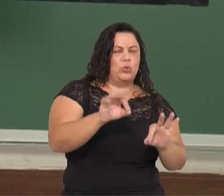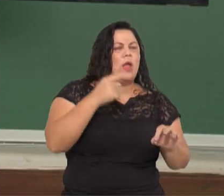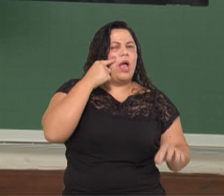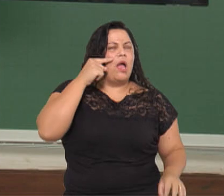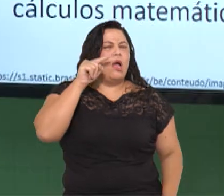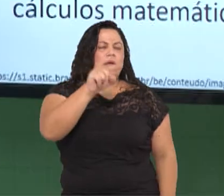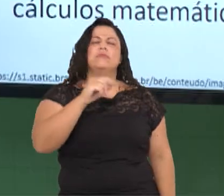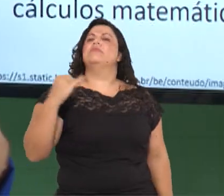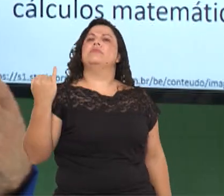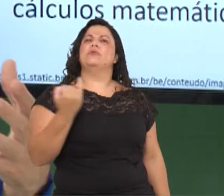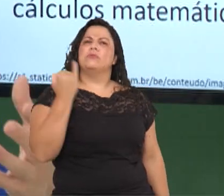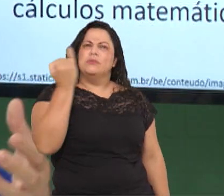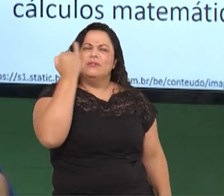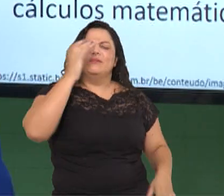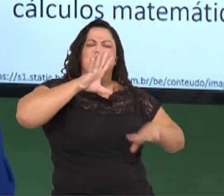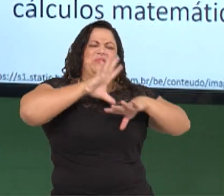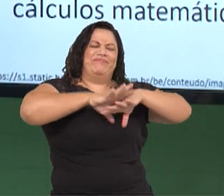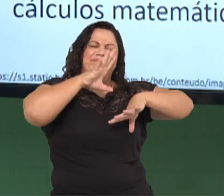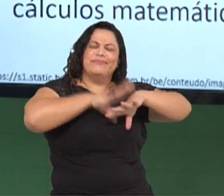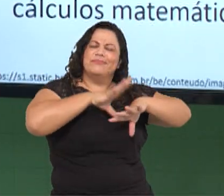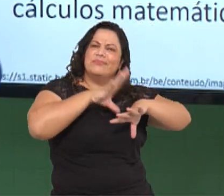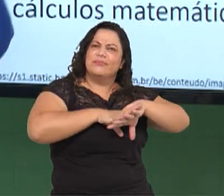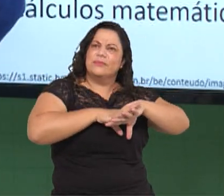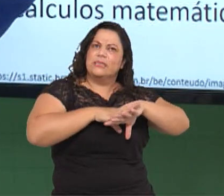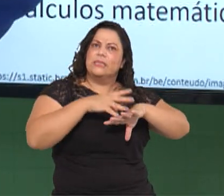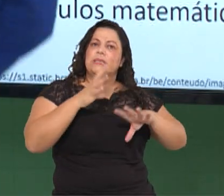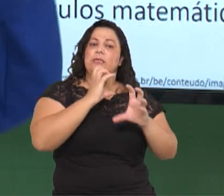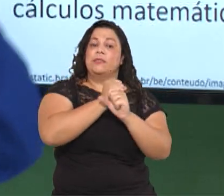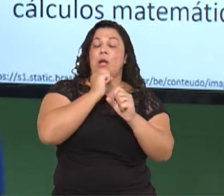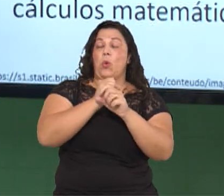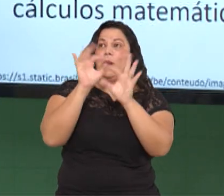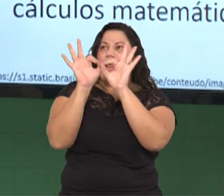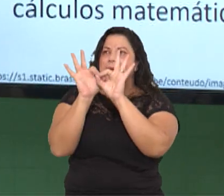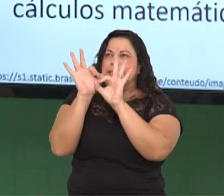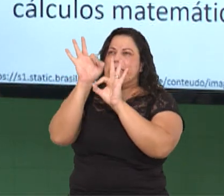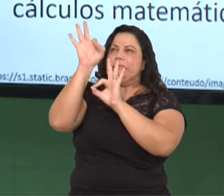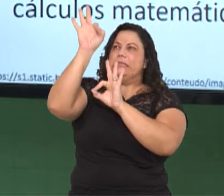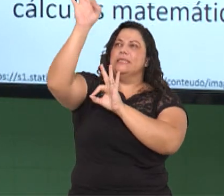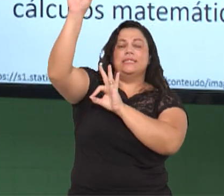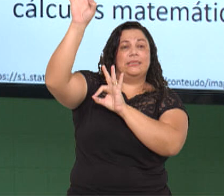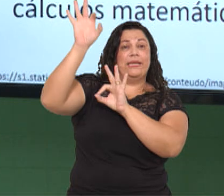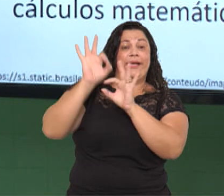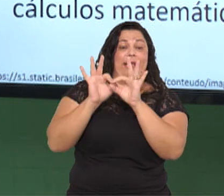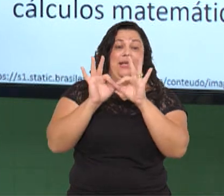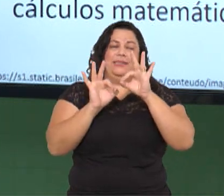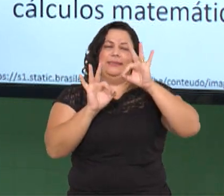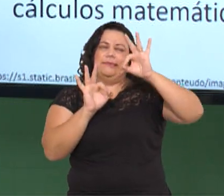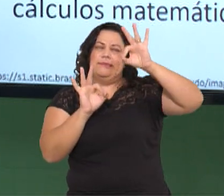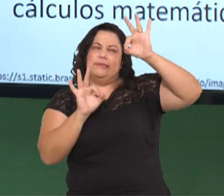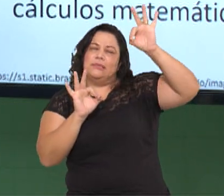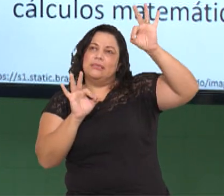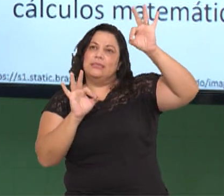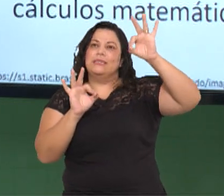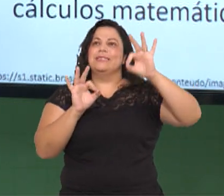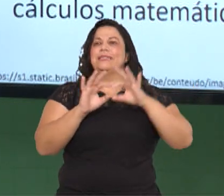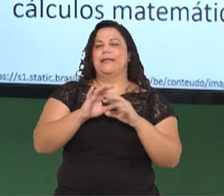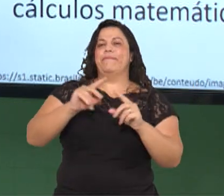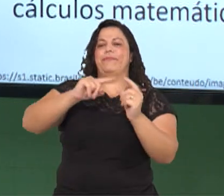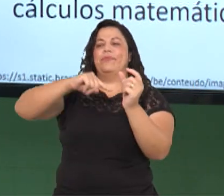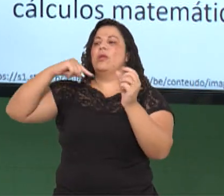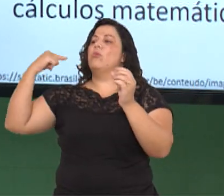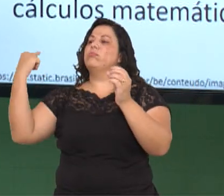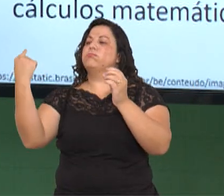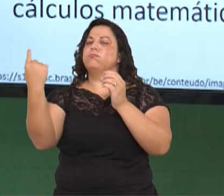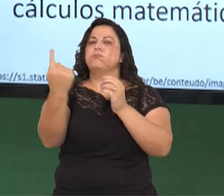importante. Cálculos matemáticos para calcular a distância da Terra ao Sol, a circunferência